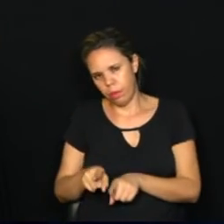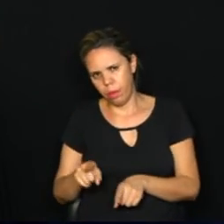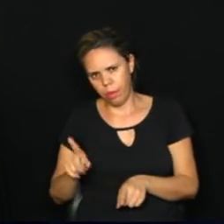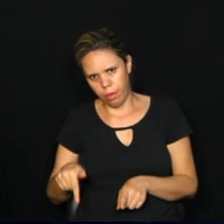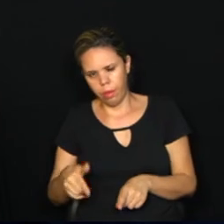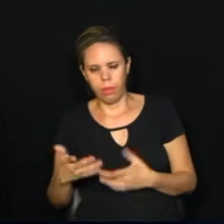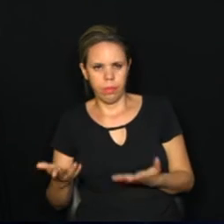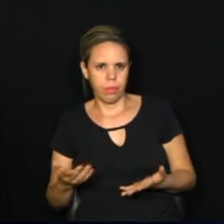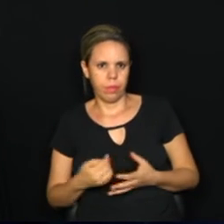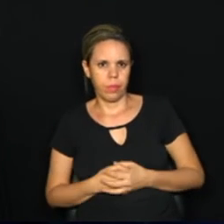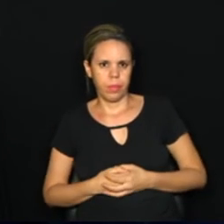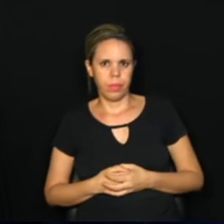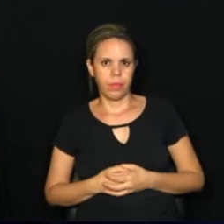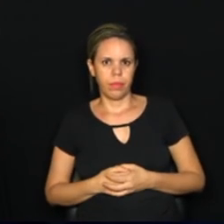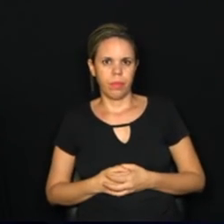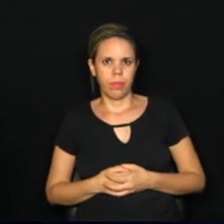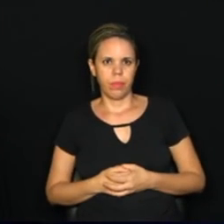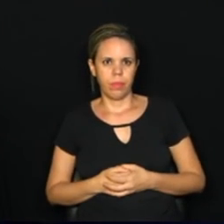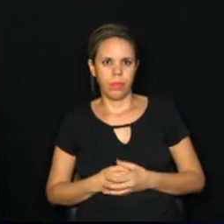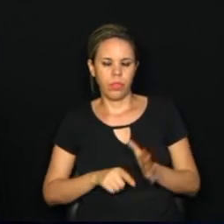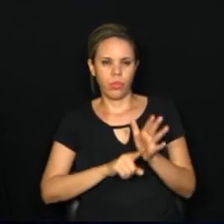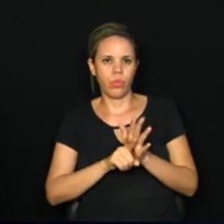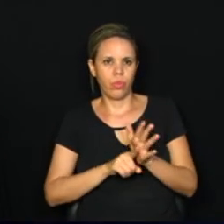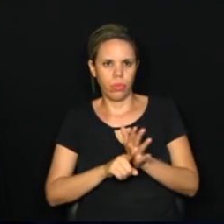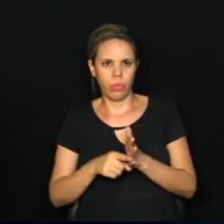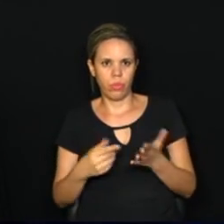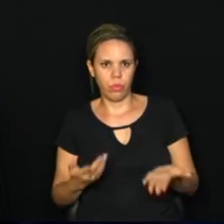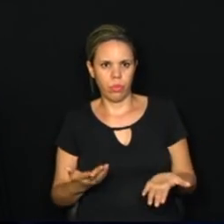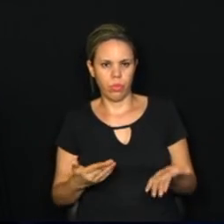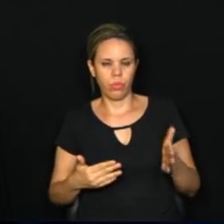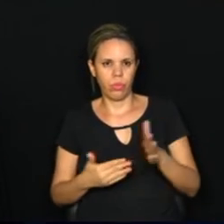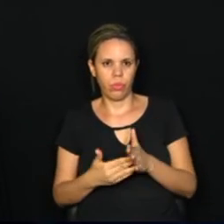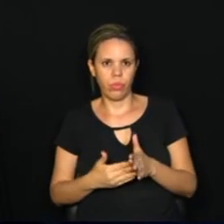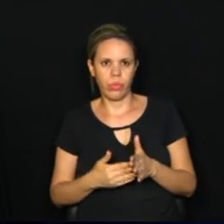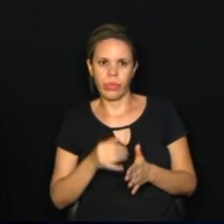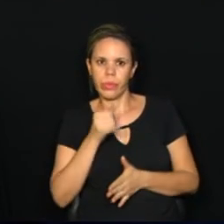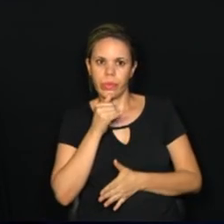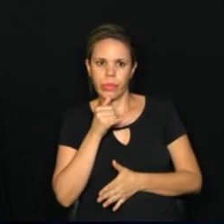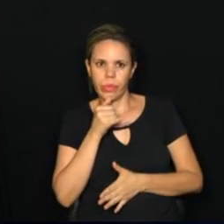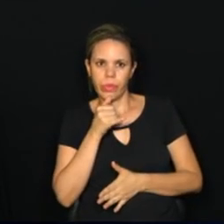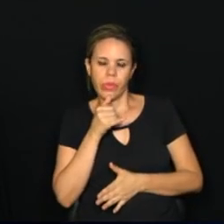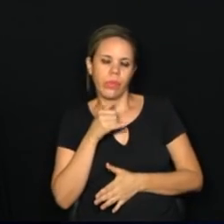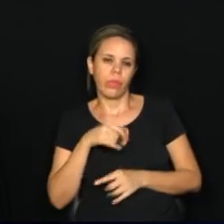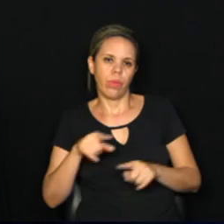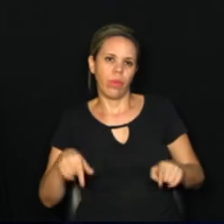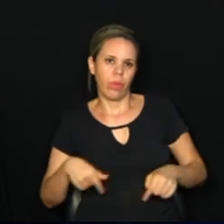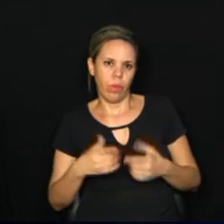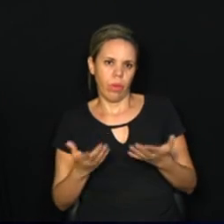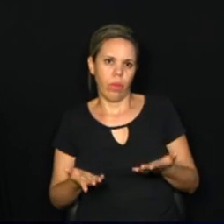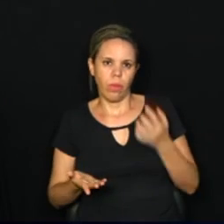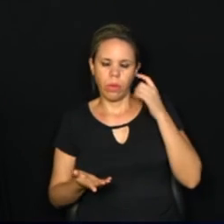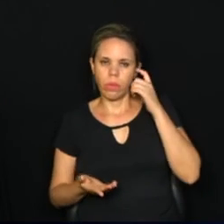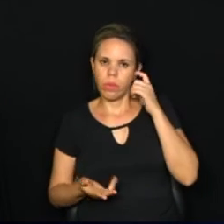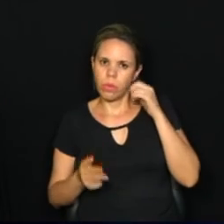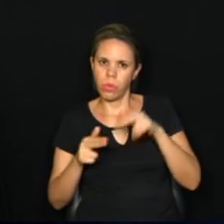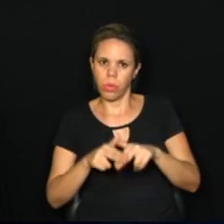esses são, pelos estudos, né, as últimas possibilidades de barramentos aqui na bacia, né, em